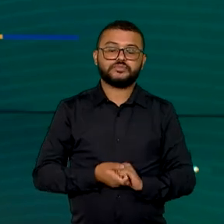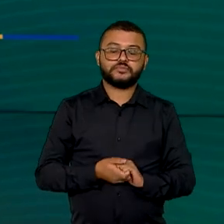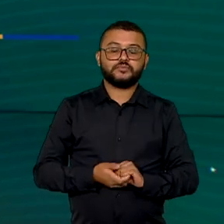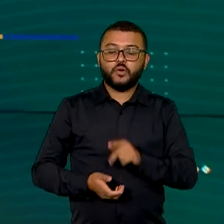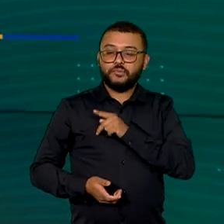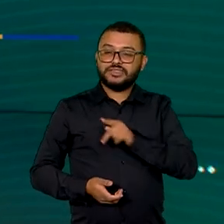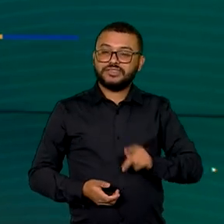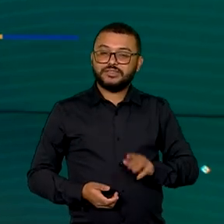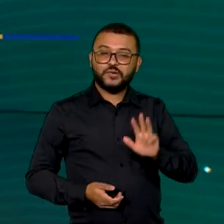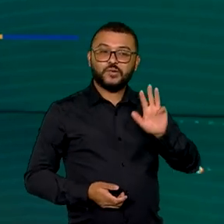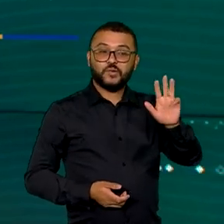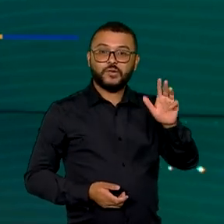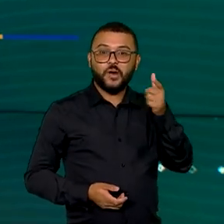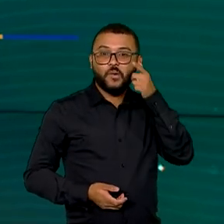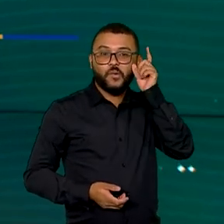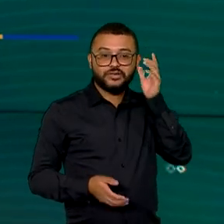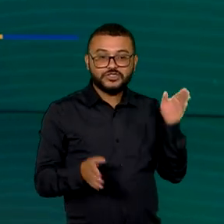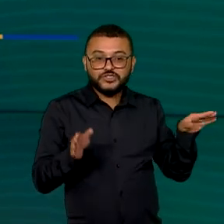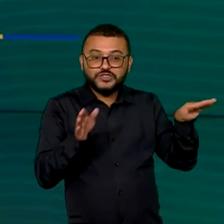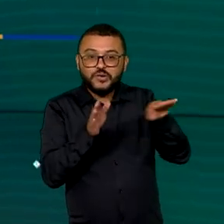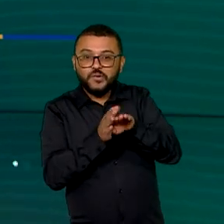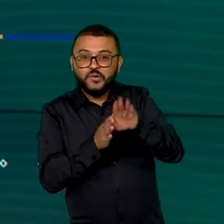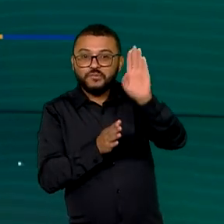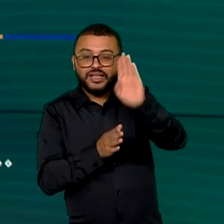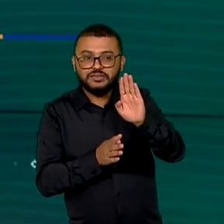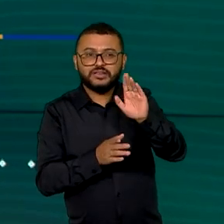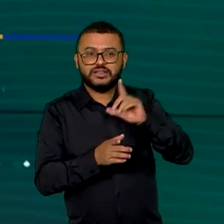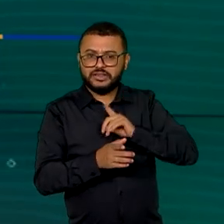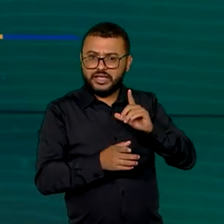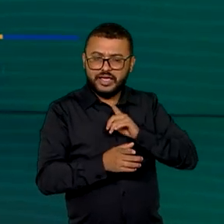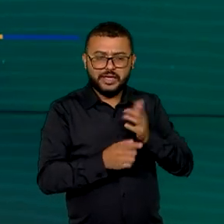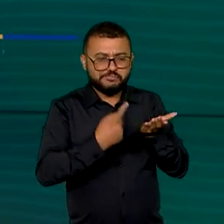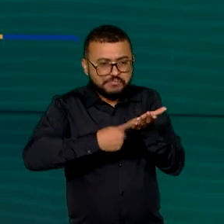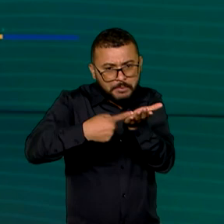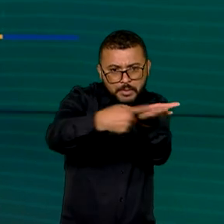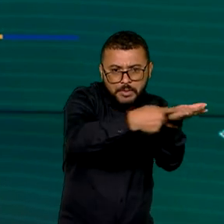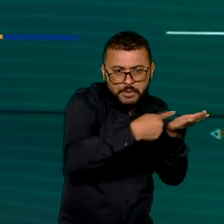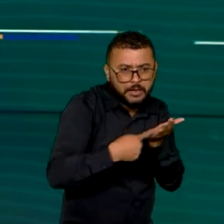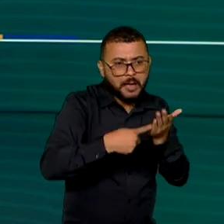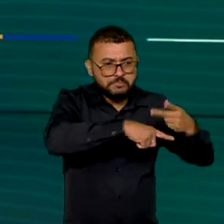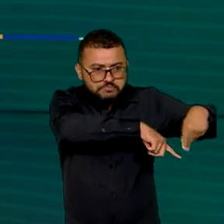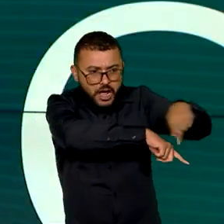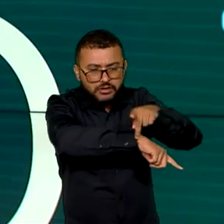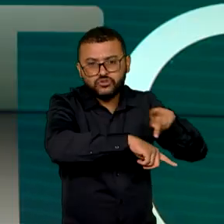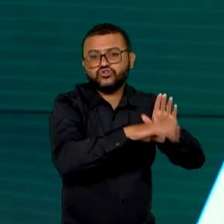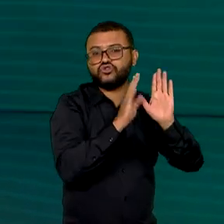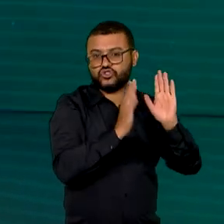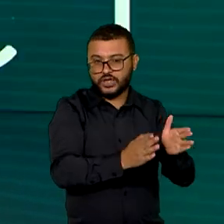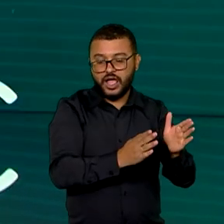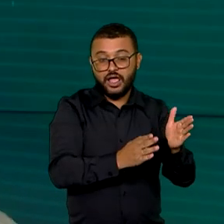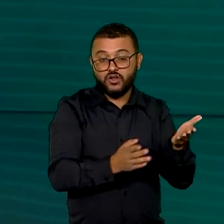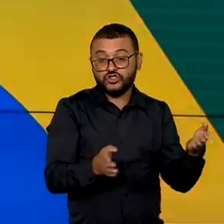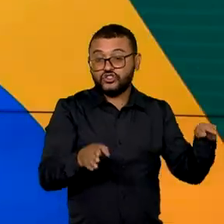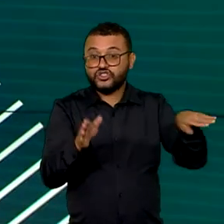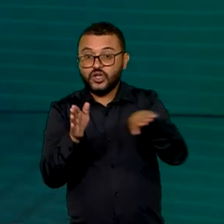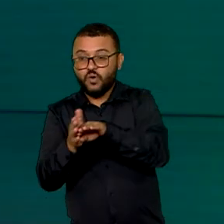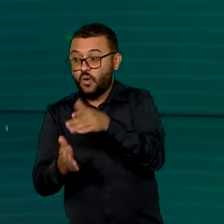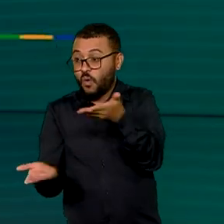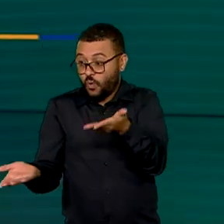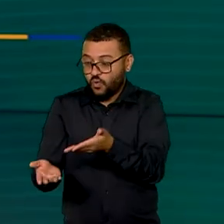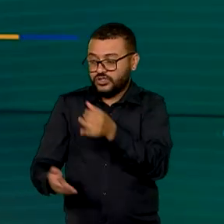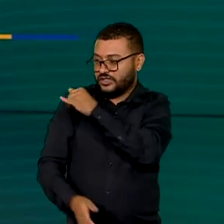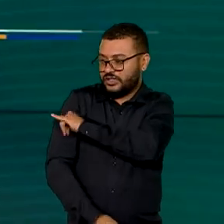O presidente Lula chegou ontem ao Brasil depois de uma extensa agenda internacional. Hoje, no Rio de Janeiro, participou